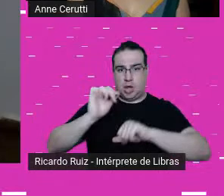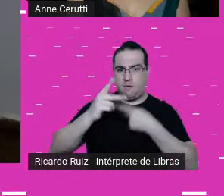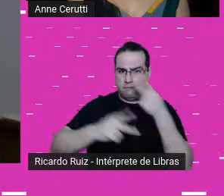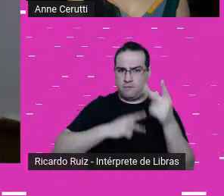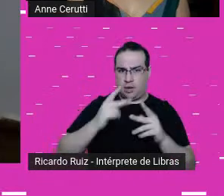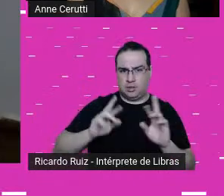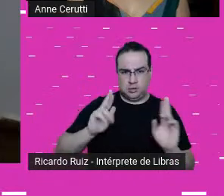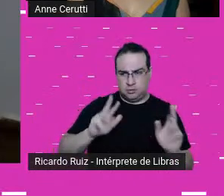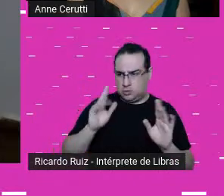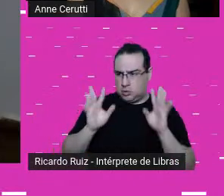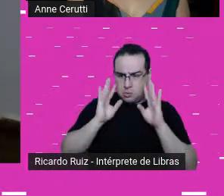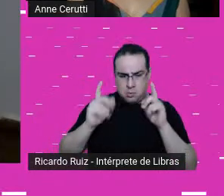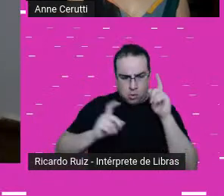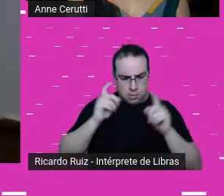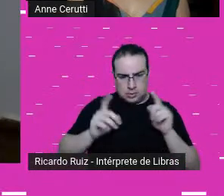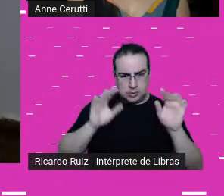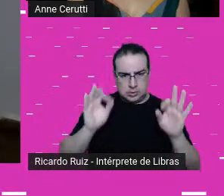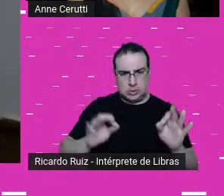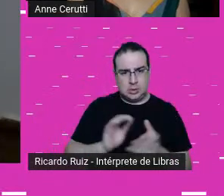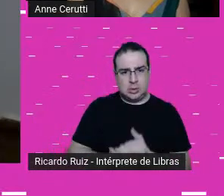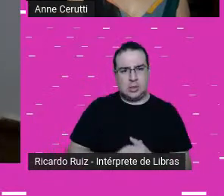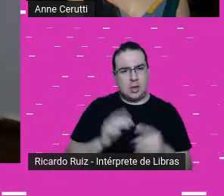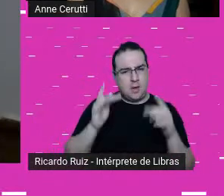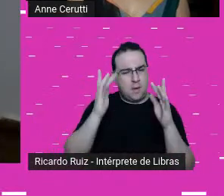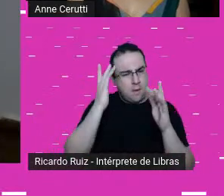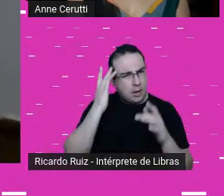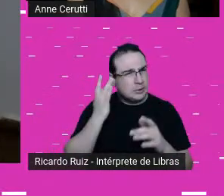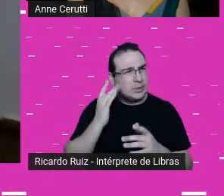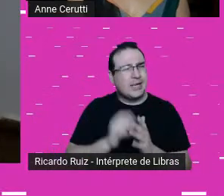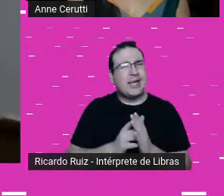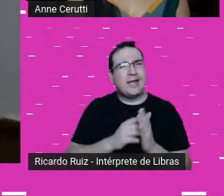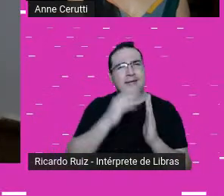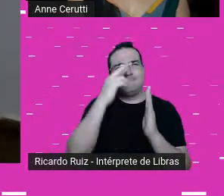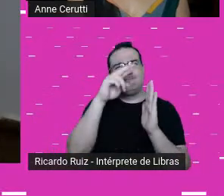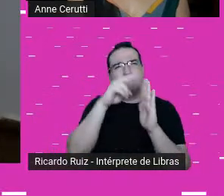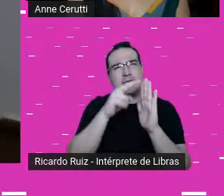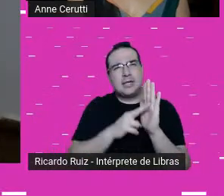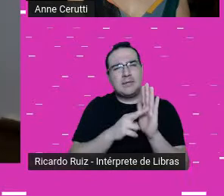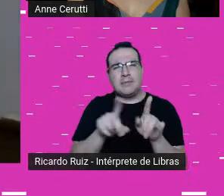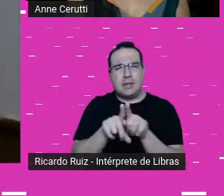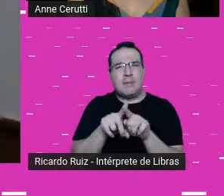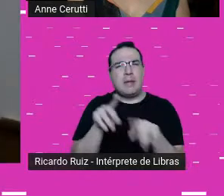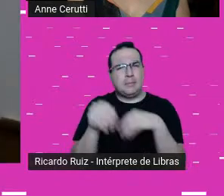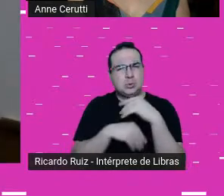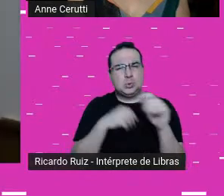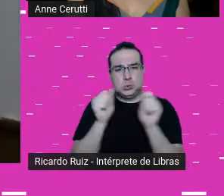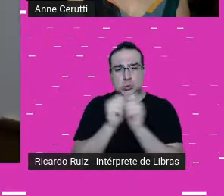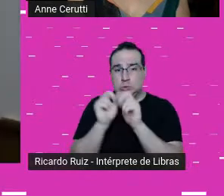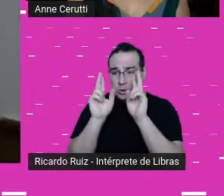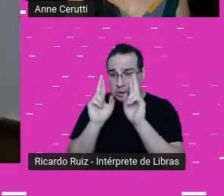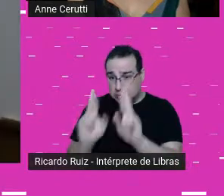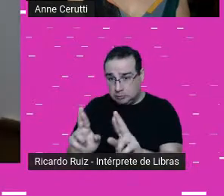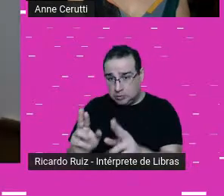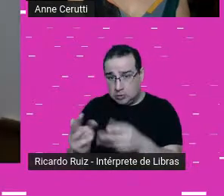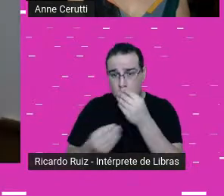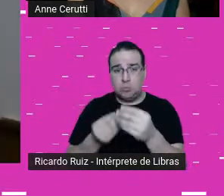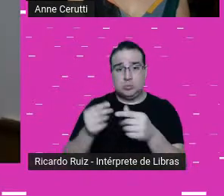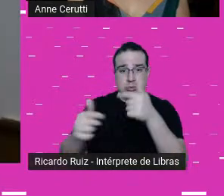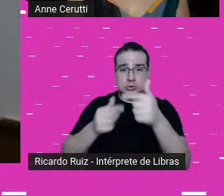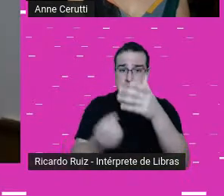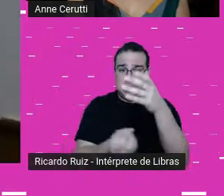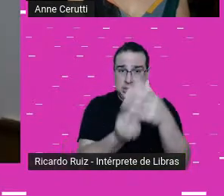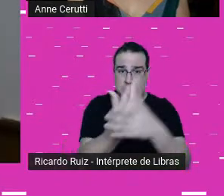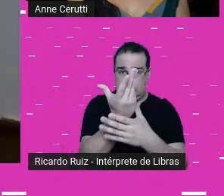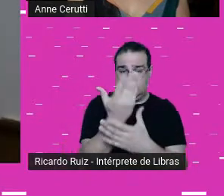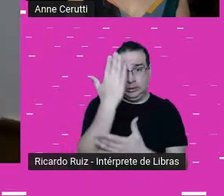tinha uma outra coisa. Tinha um, que eu acho que é disciplina, mas também é meio um respeito com o ofício, com o que está sendo criado. E a